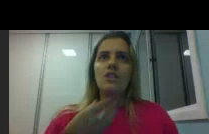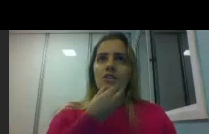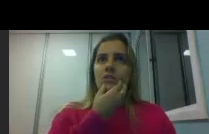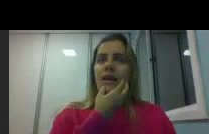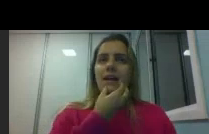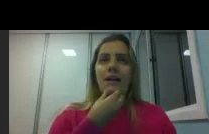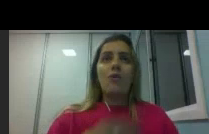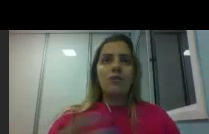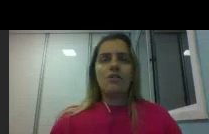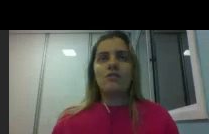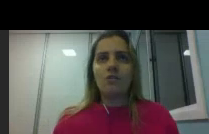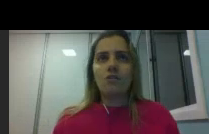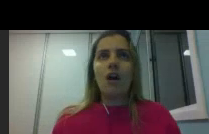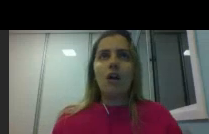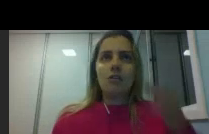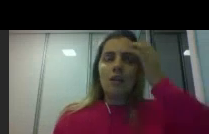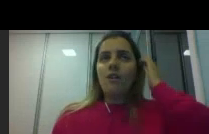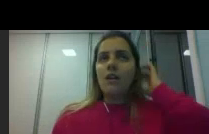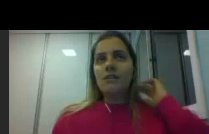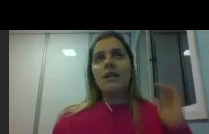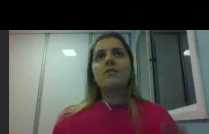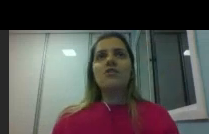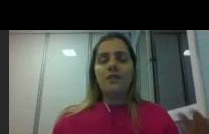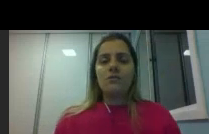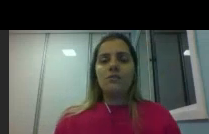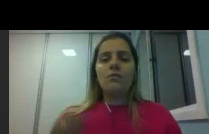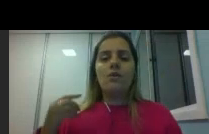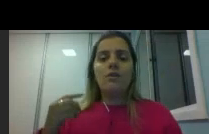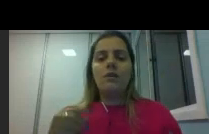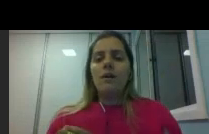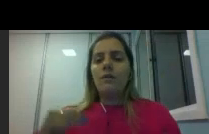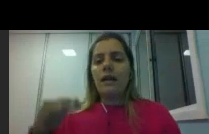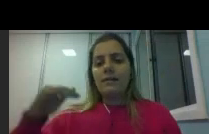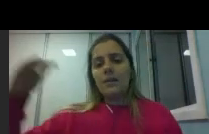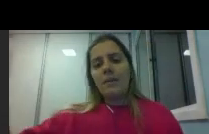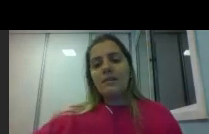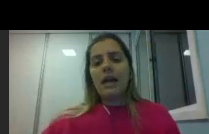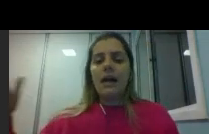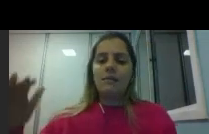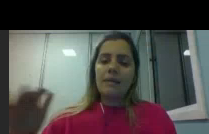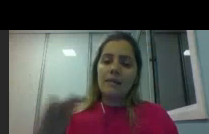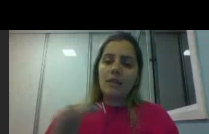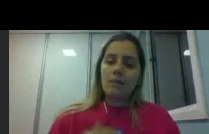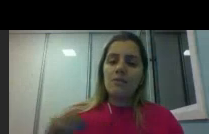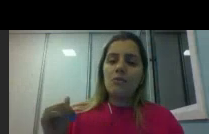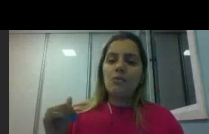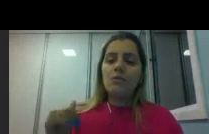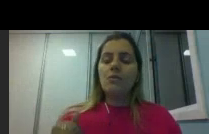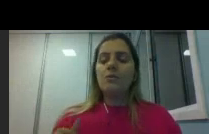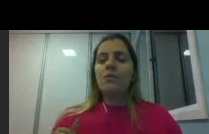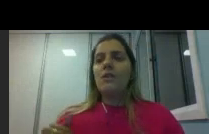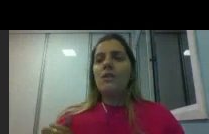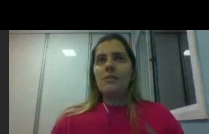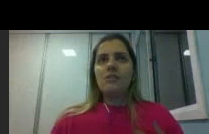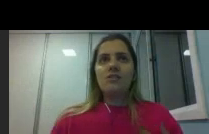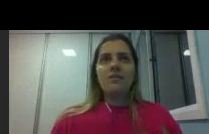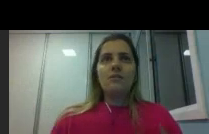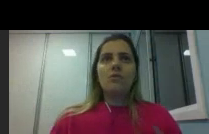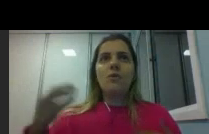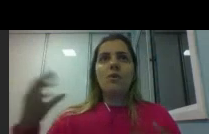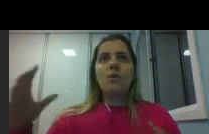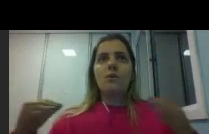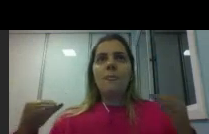nossas cores, na cor dos nossos olhos, nós temos indivíduos com olho um castanho mais claro, um castanho mais escuro, nós